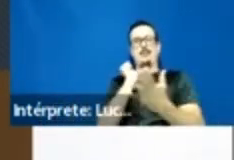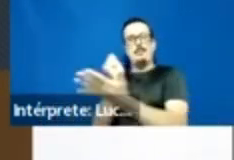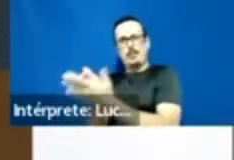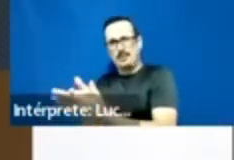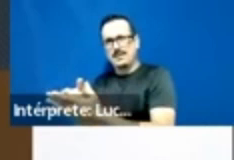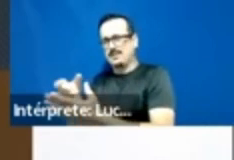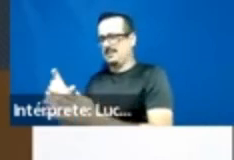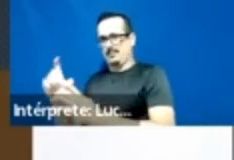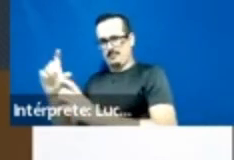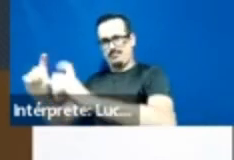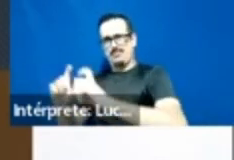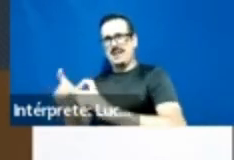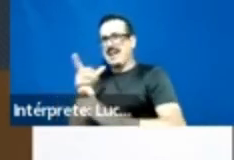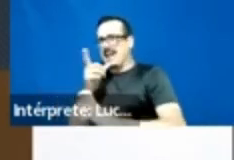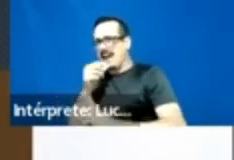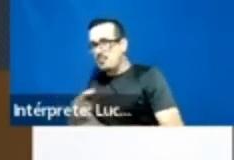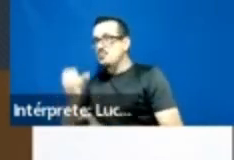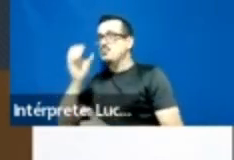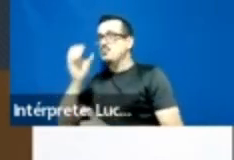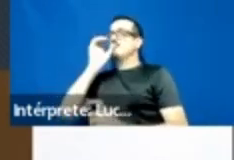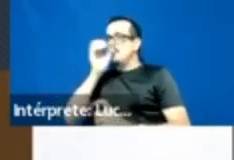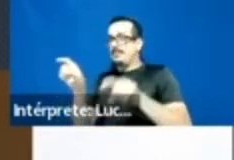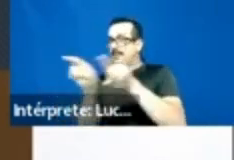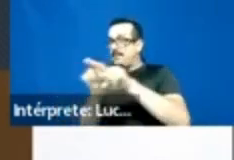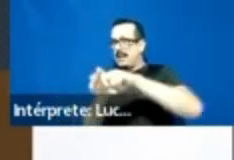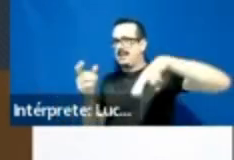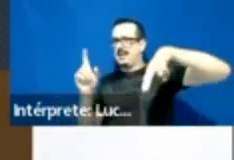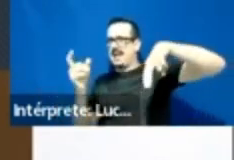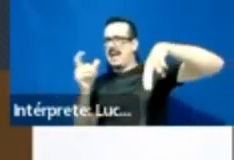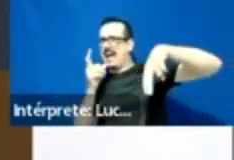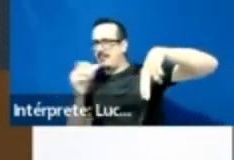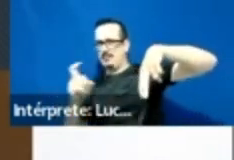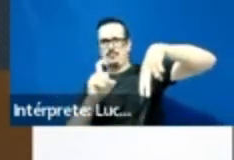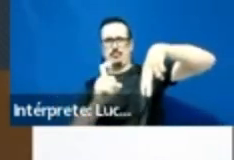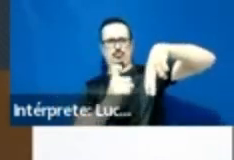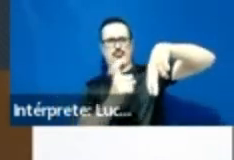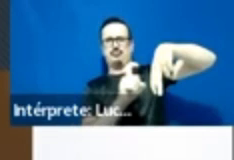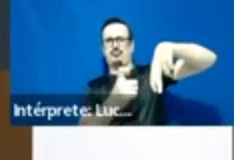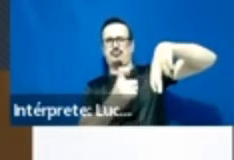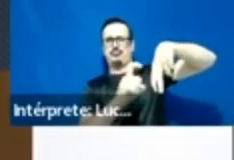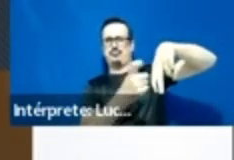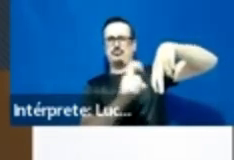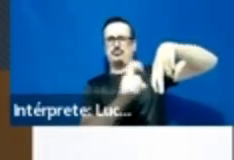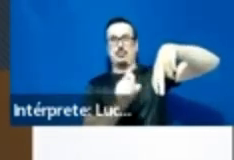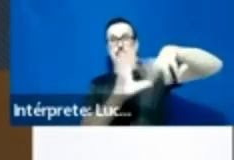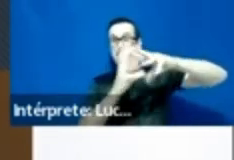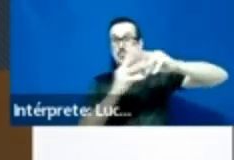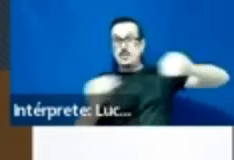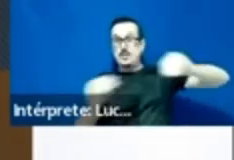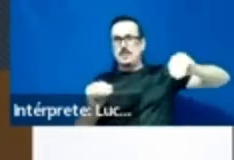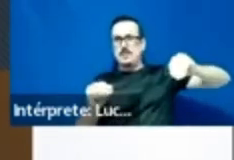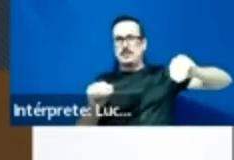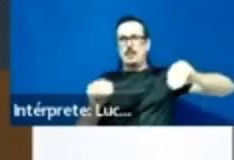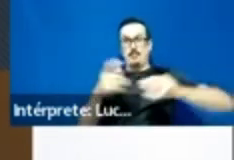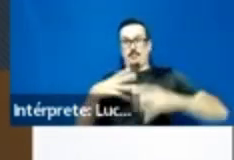o borrifamento, 40 dias esse resultado. O seu filho ficou tão impressionado que reuniu a equipe médica em